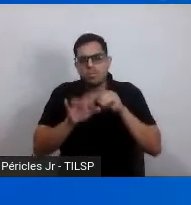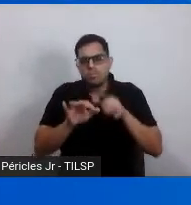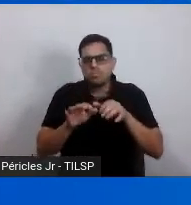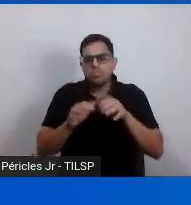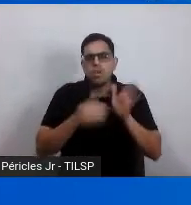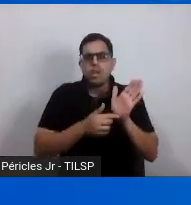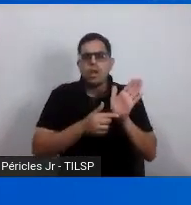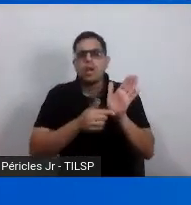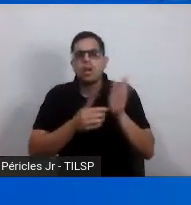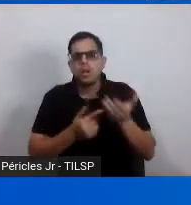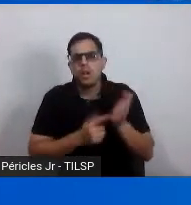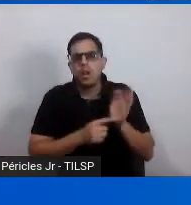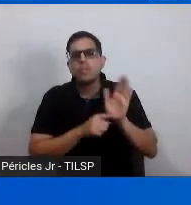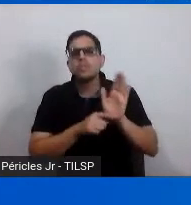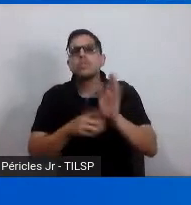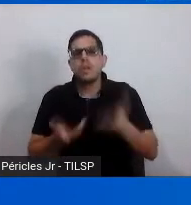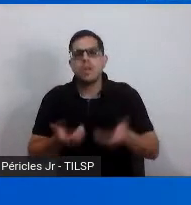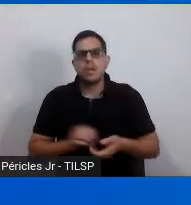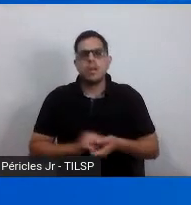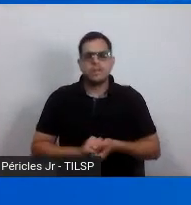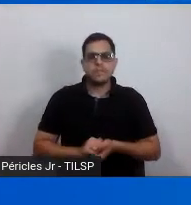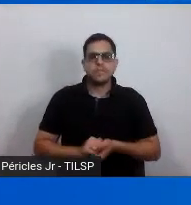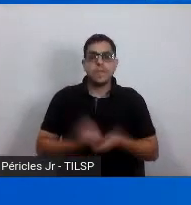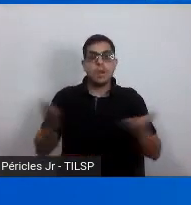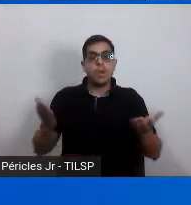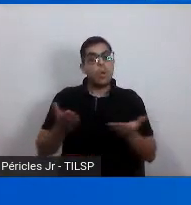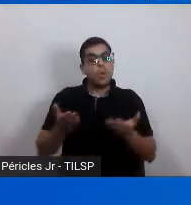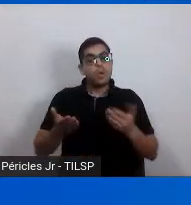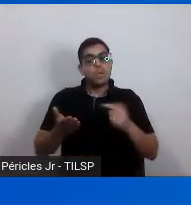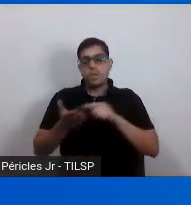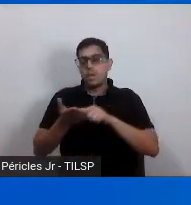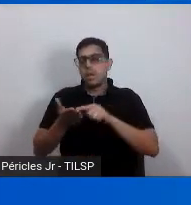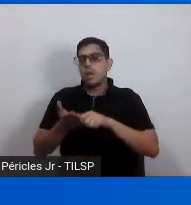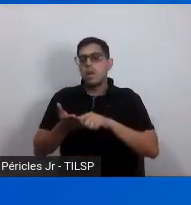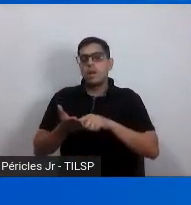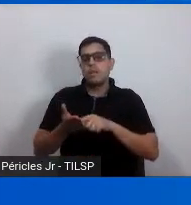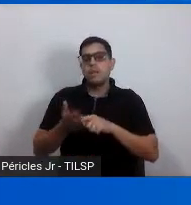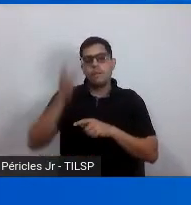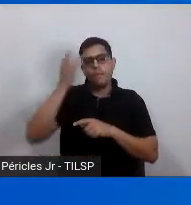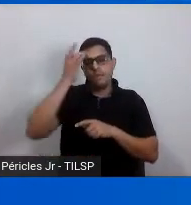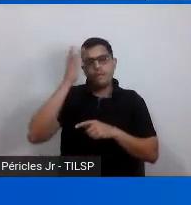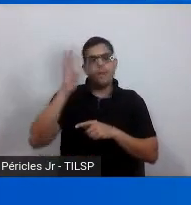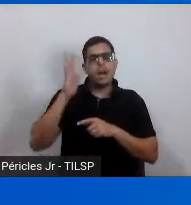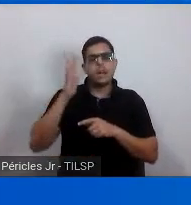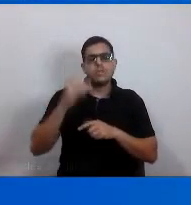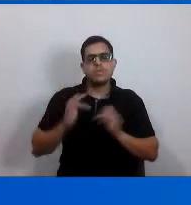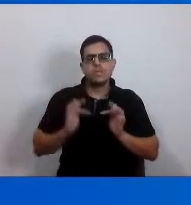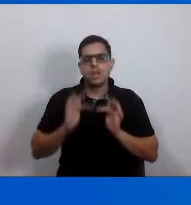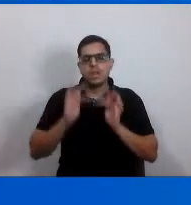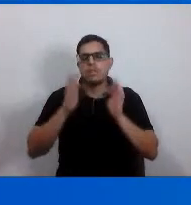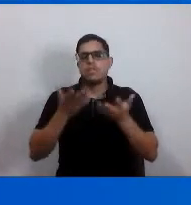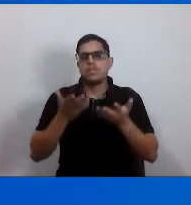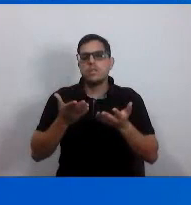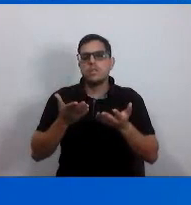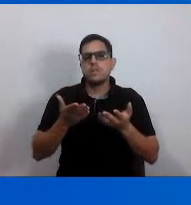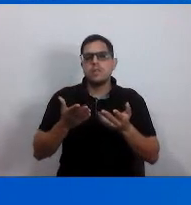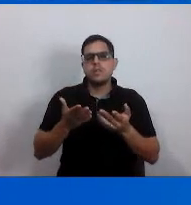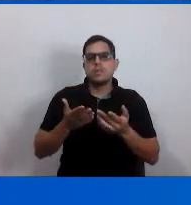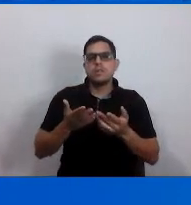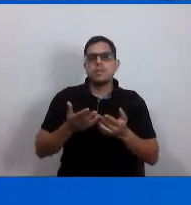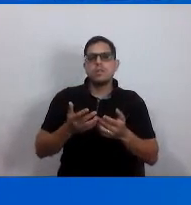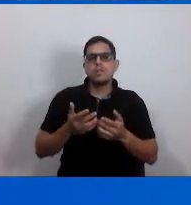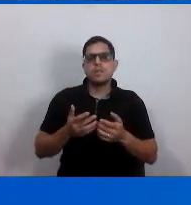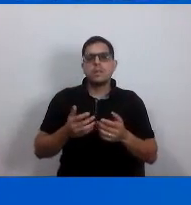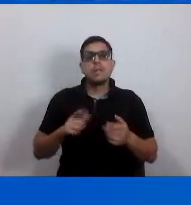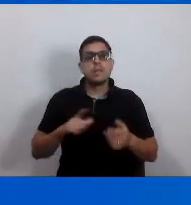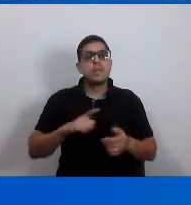a tecnologia é fácil tá na palma da nossa mão não é muito complicado ter acesso à tecnologia e